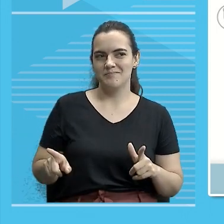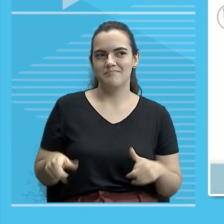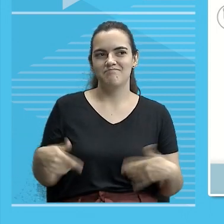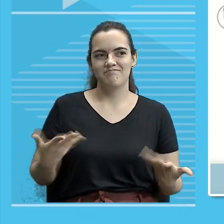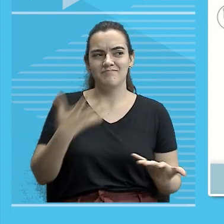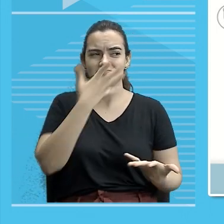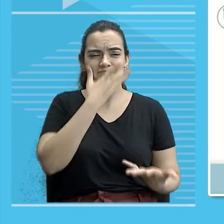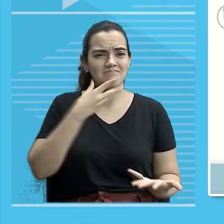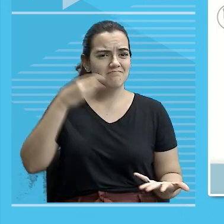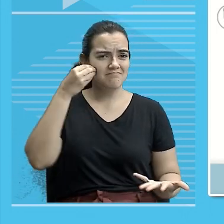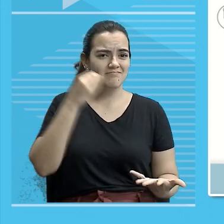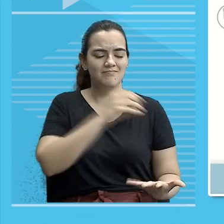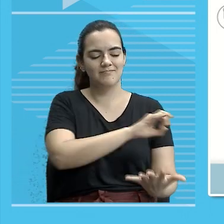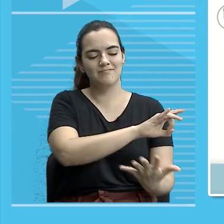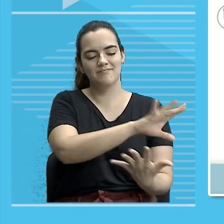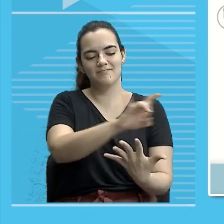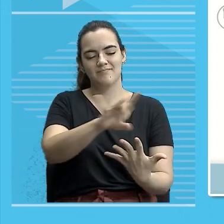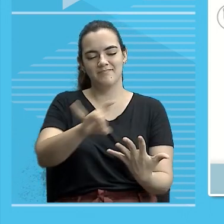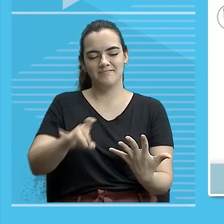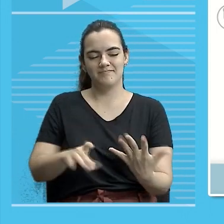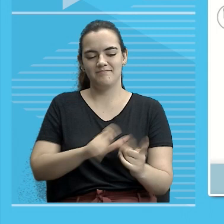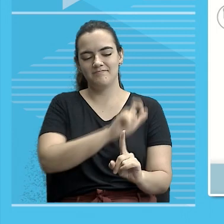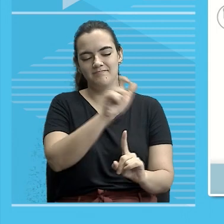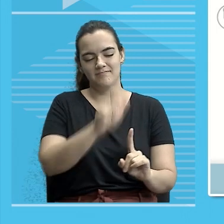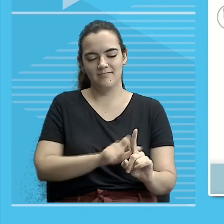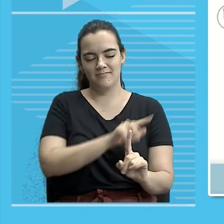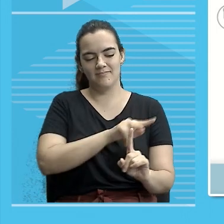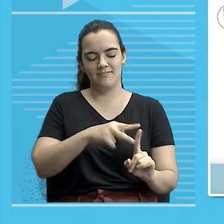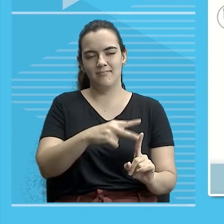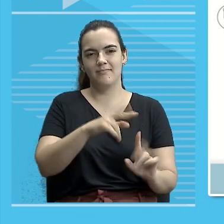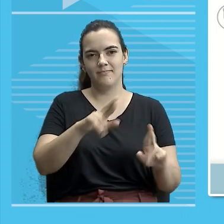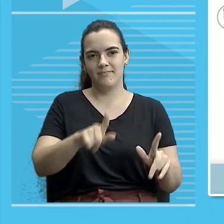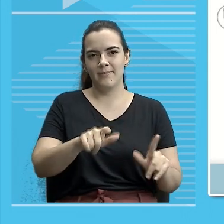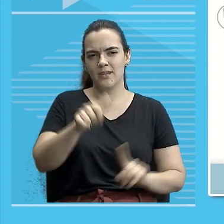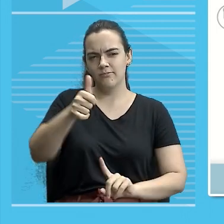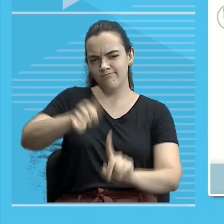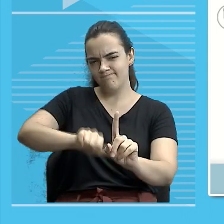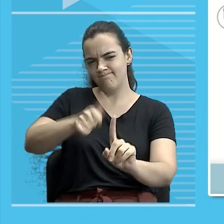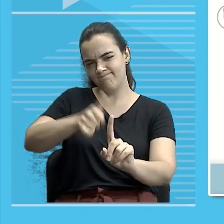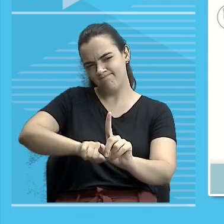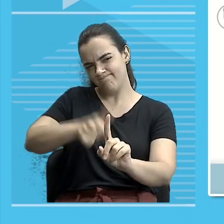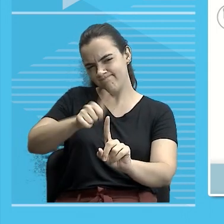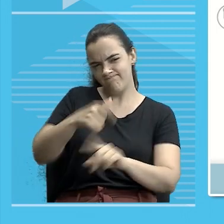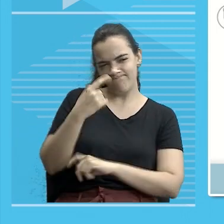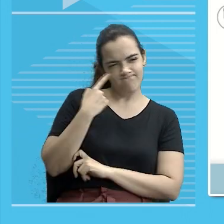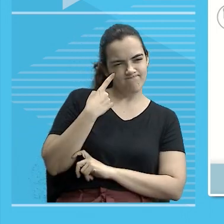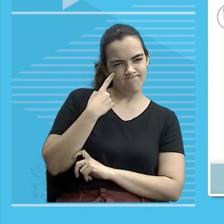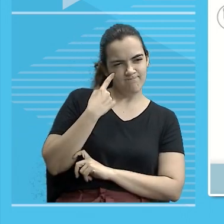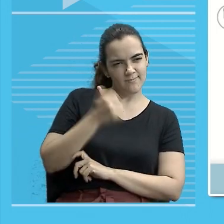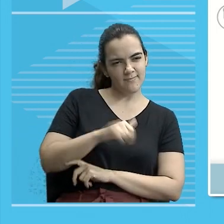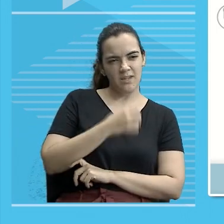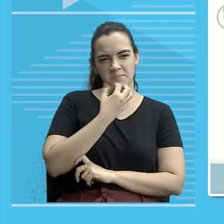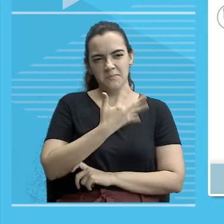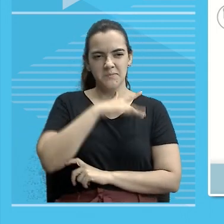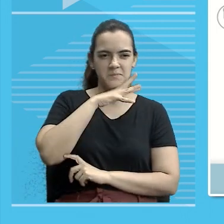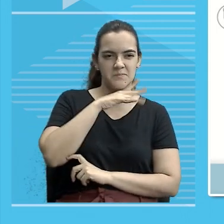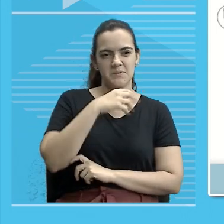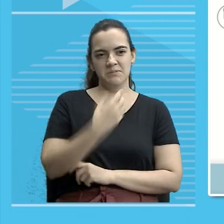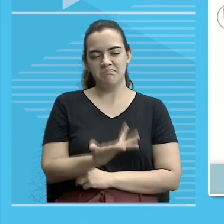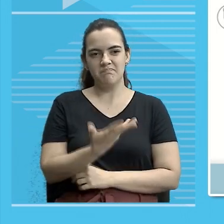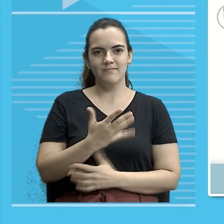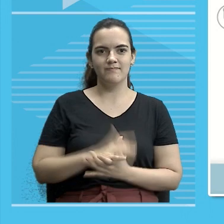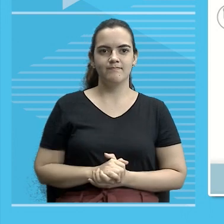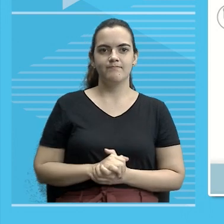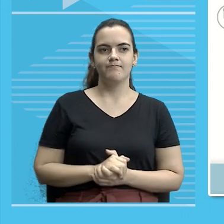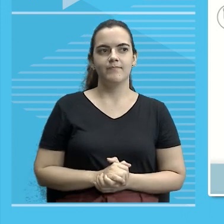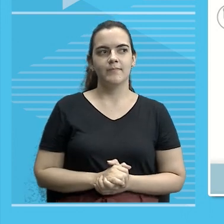dizer gente é um vários atributos lembrando gente atributos a mesma coisa de características tá gente vocês quiserem